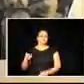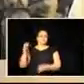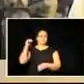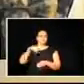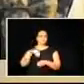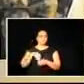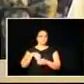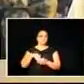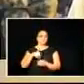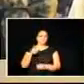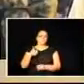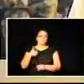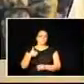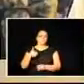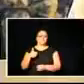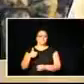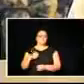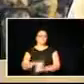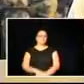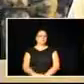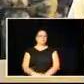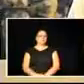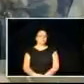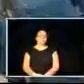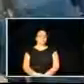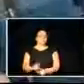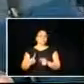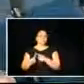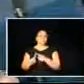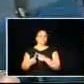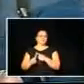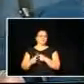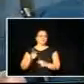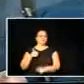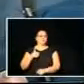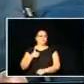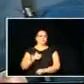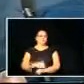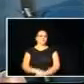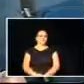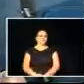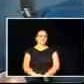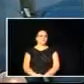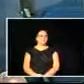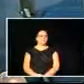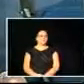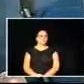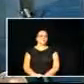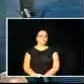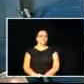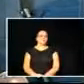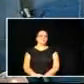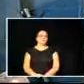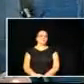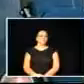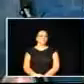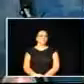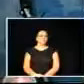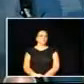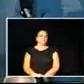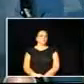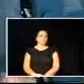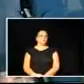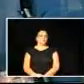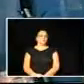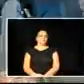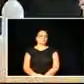declaro aprovado o artigo 1º. Artigo 2º. A revisão geral anual de que trata este artigo,